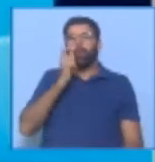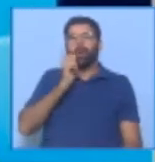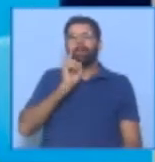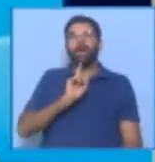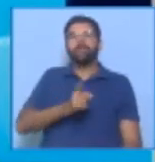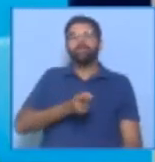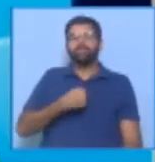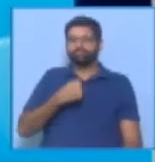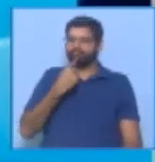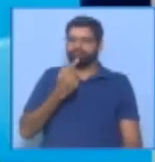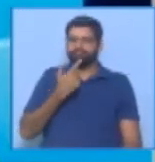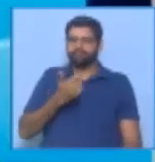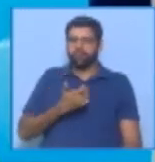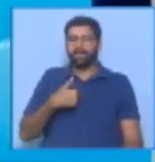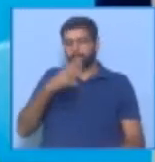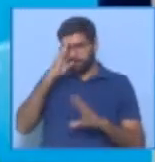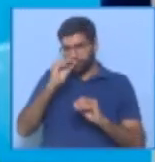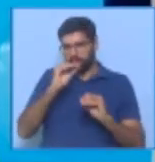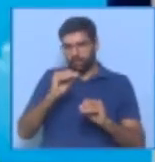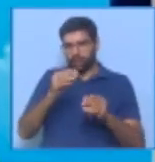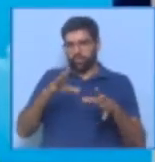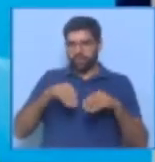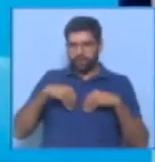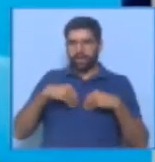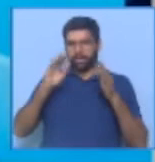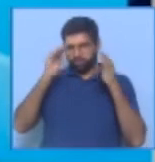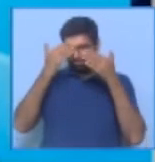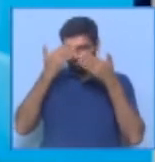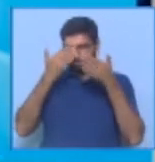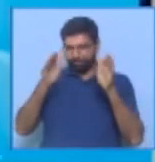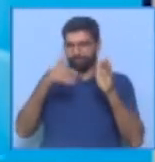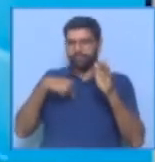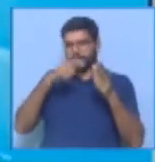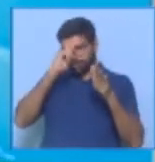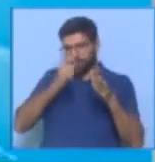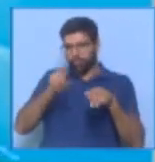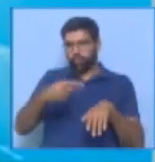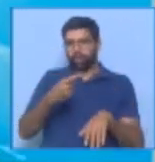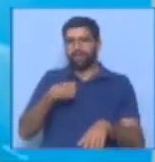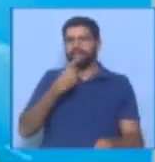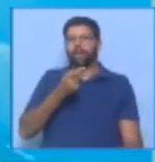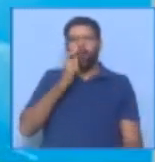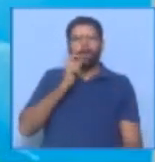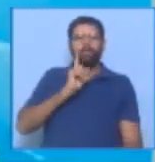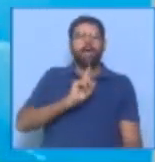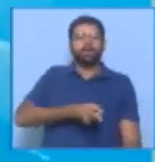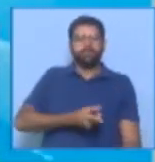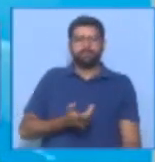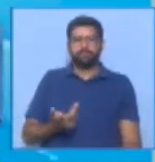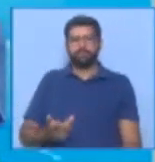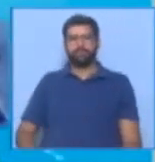homem e o que é uma mulher. E que para educar na tolerância e no respeito pelos outros não há que definir o que é o masculino e o que é o